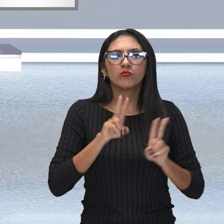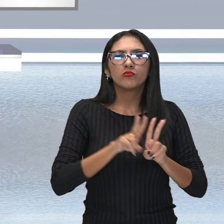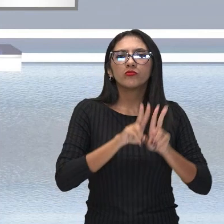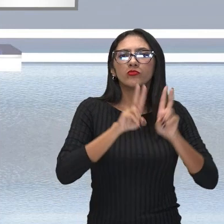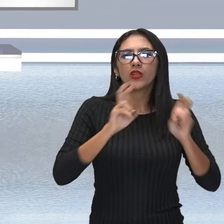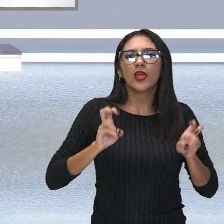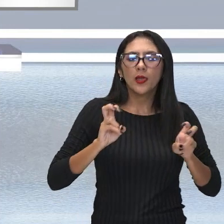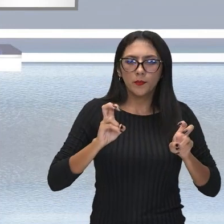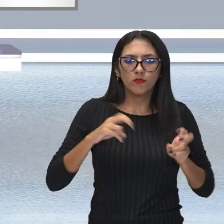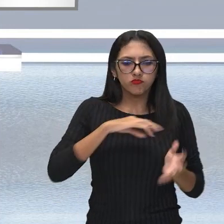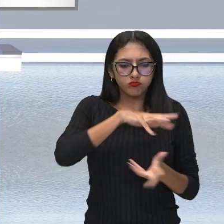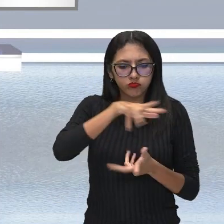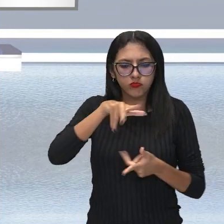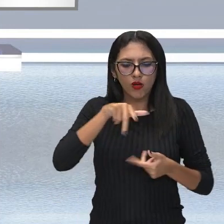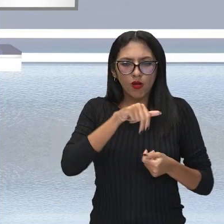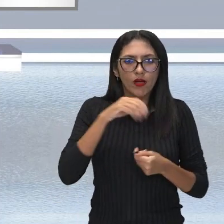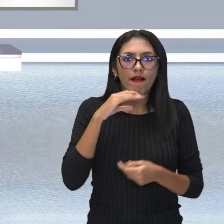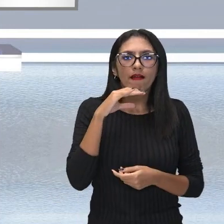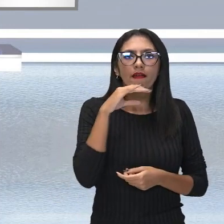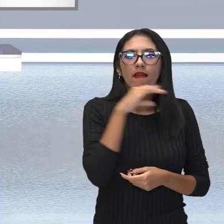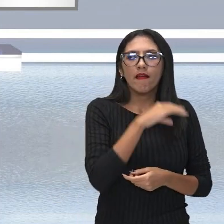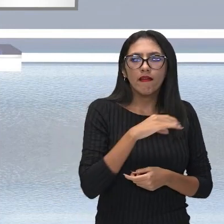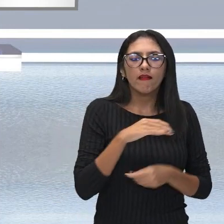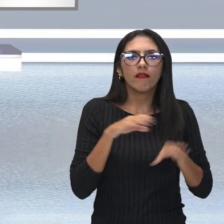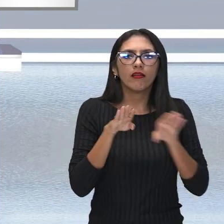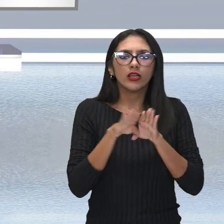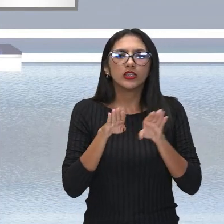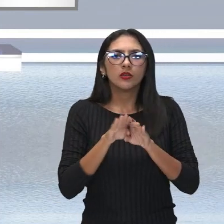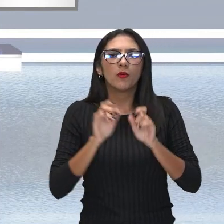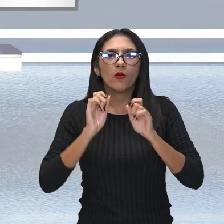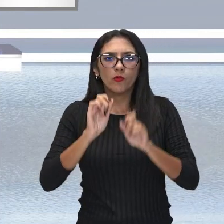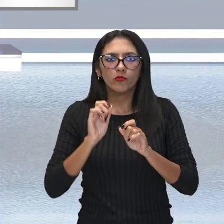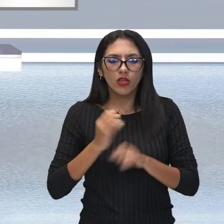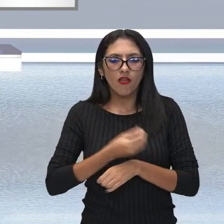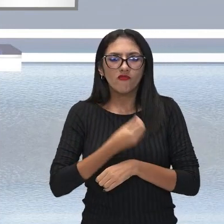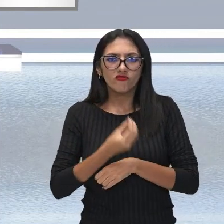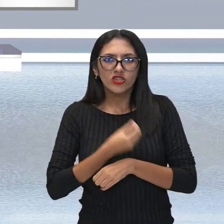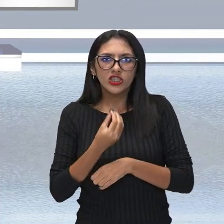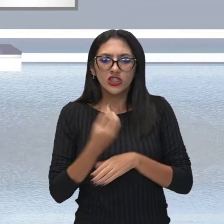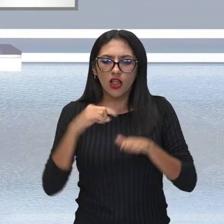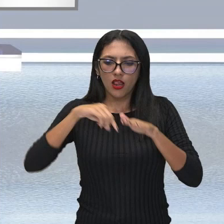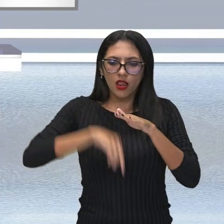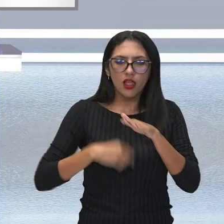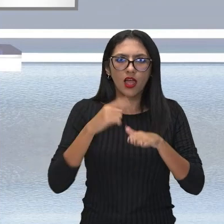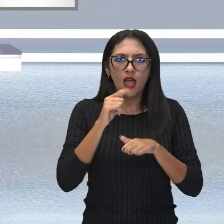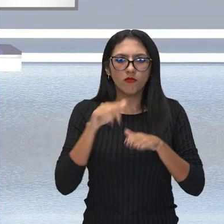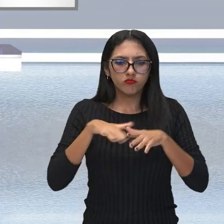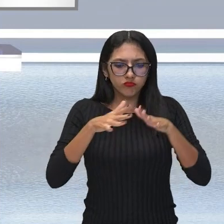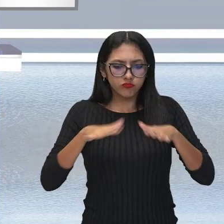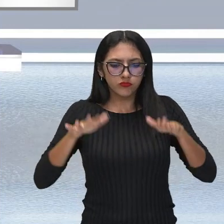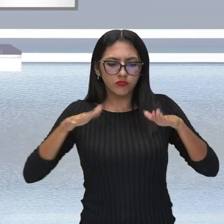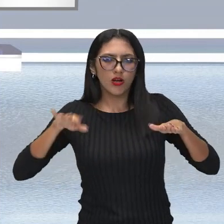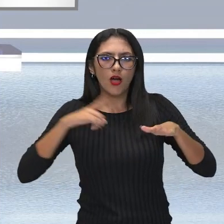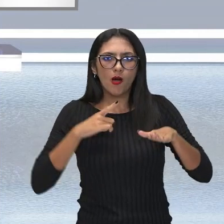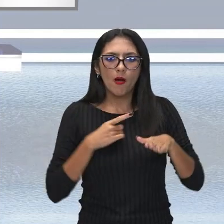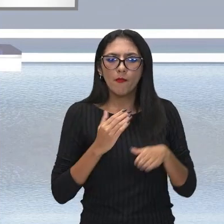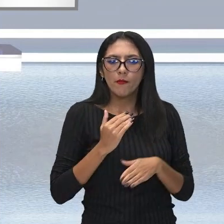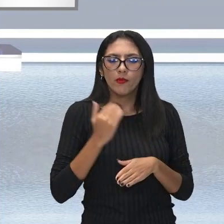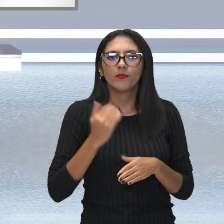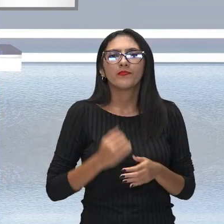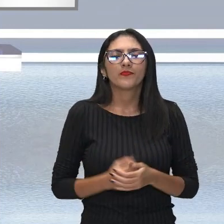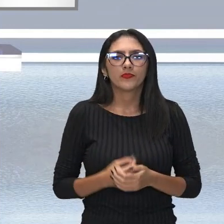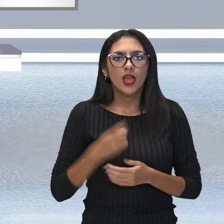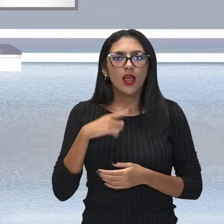global e a morte de corais, né? Então, colocando ali ações, né,